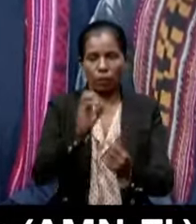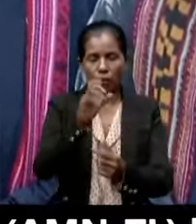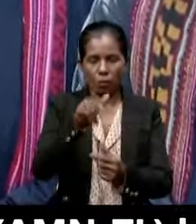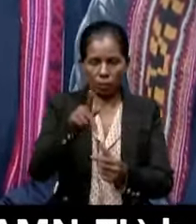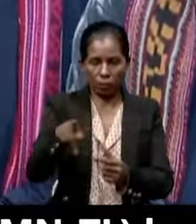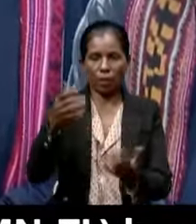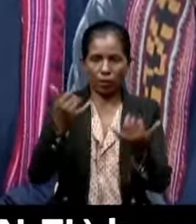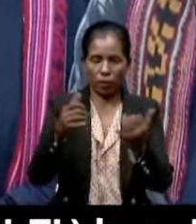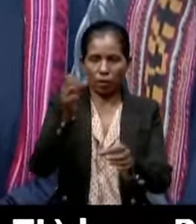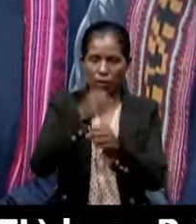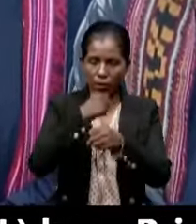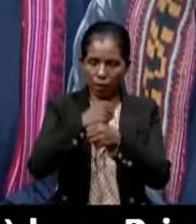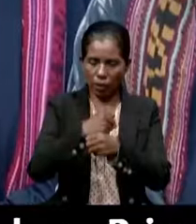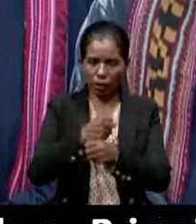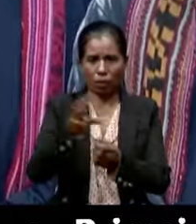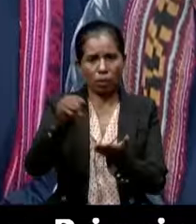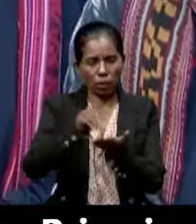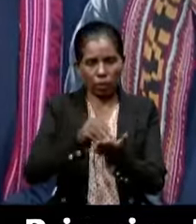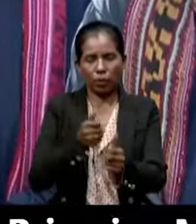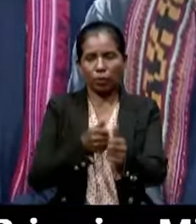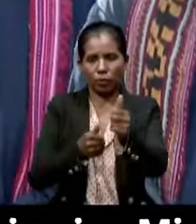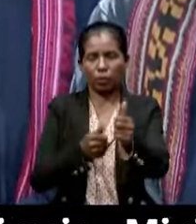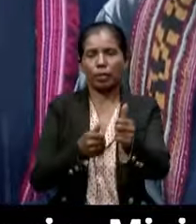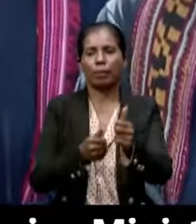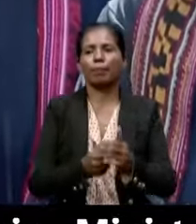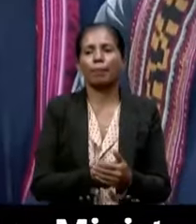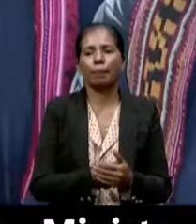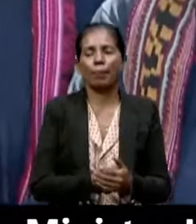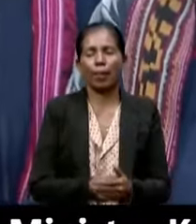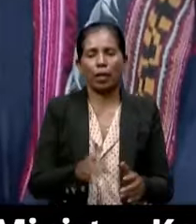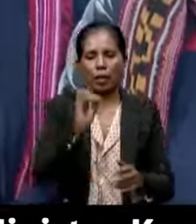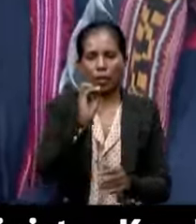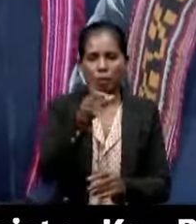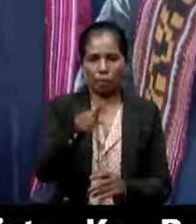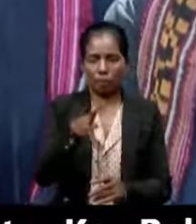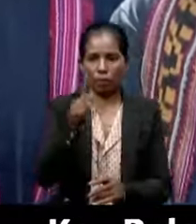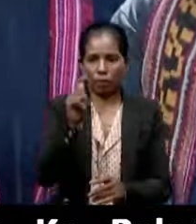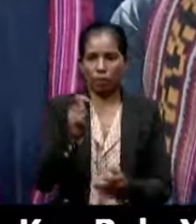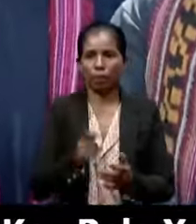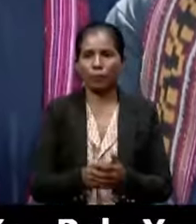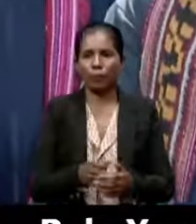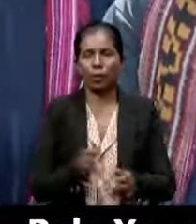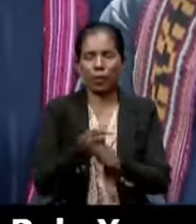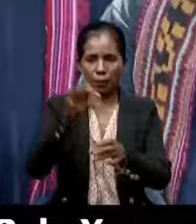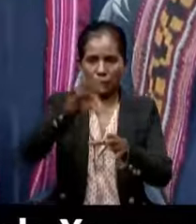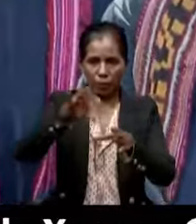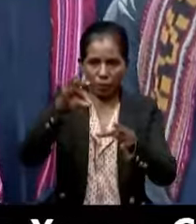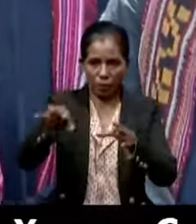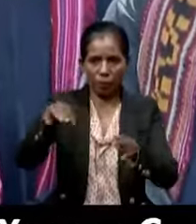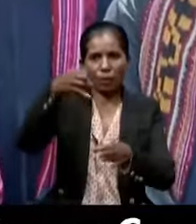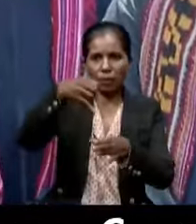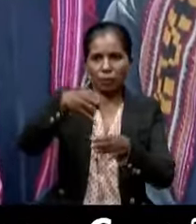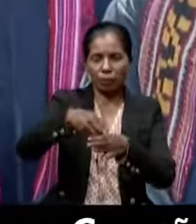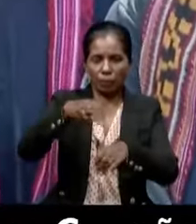datau, mihala. Se hita otu, mana titwir mini brigada konsentrada niaga, babi halu natar kahal tos inkluya hakia ke